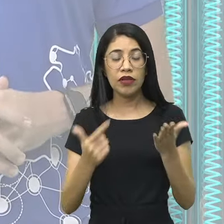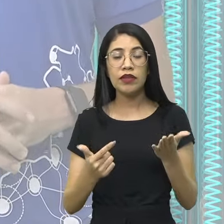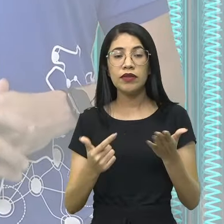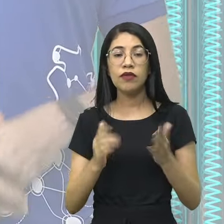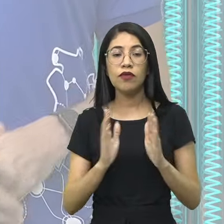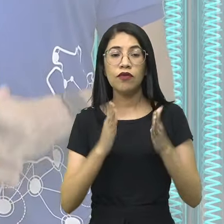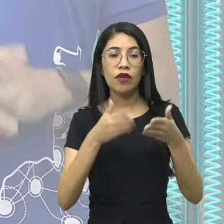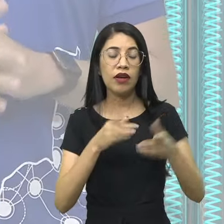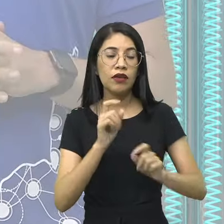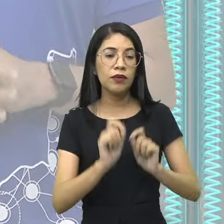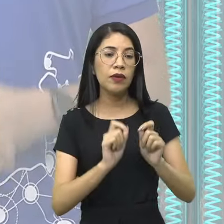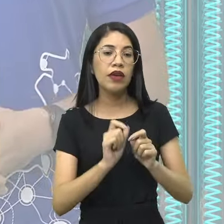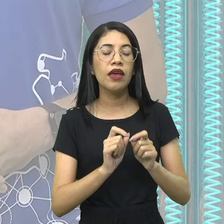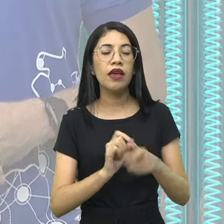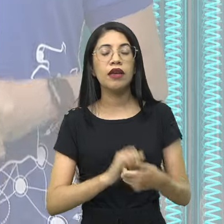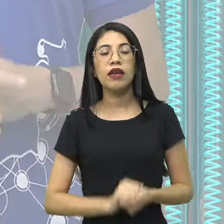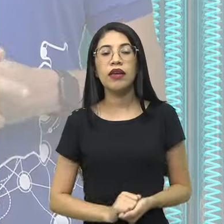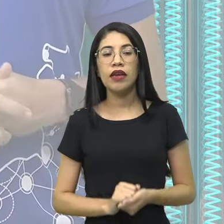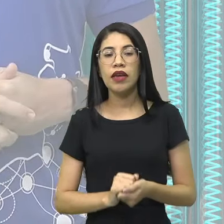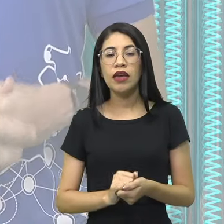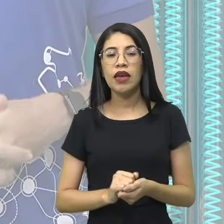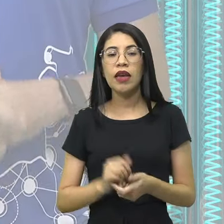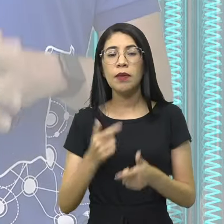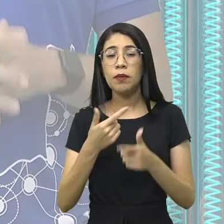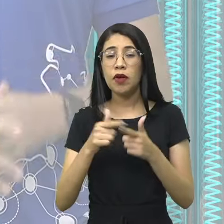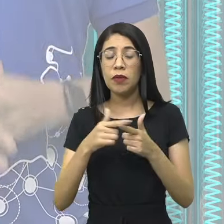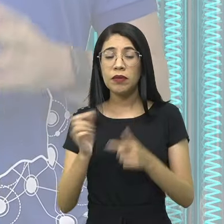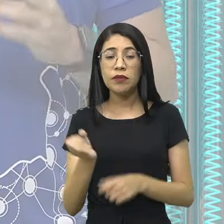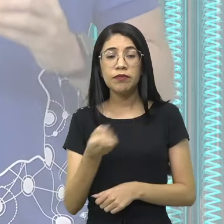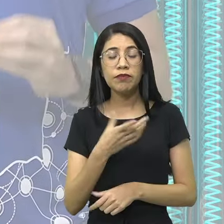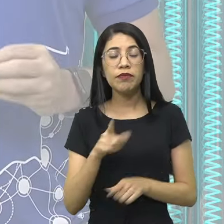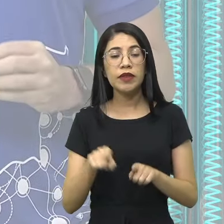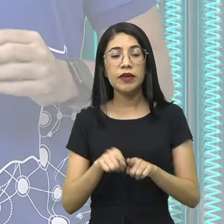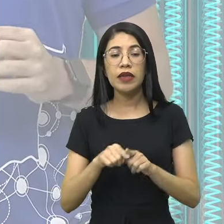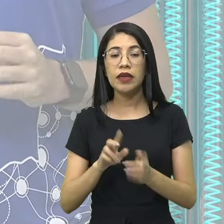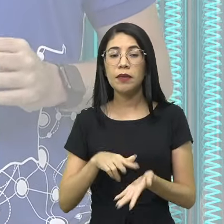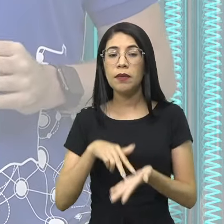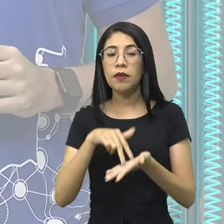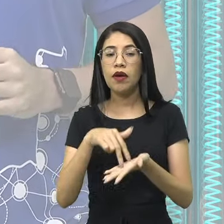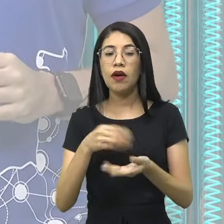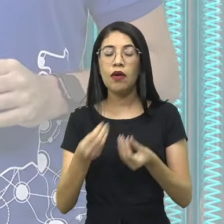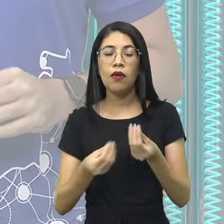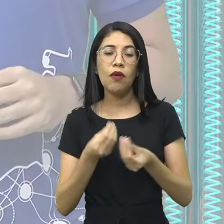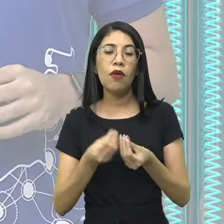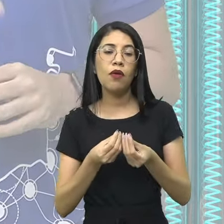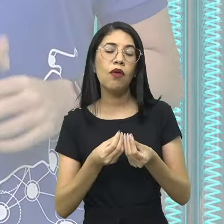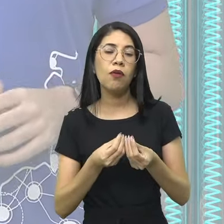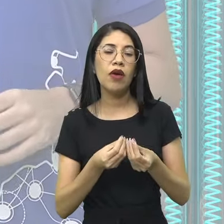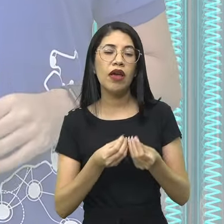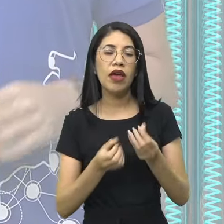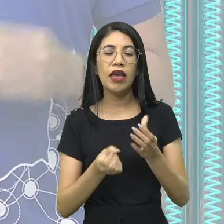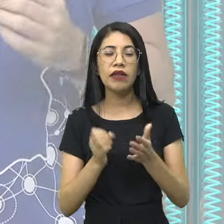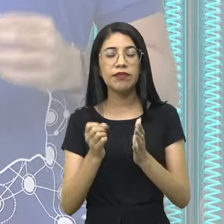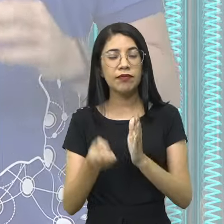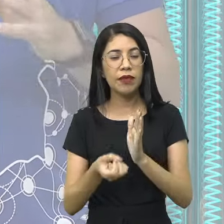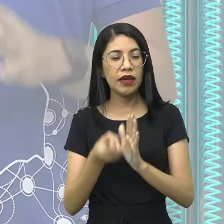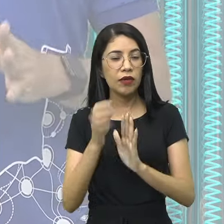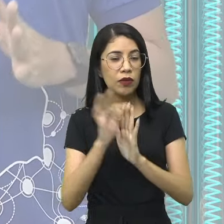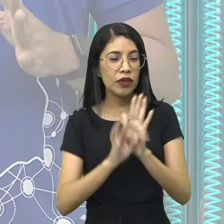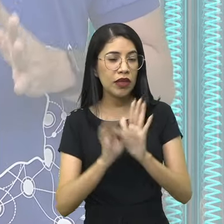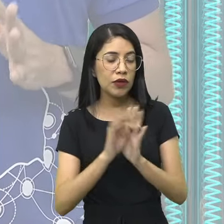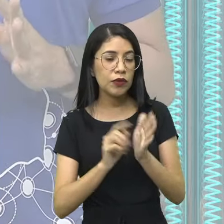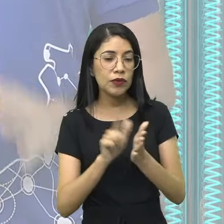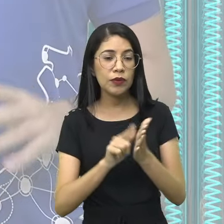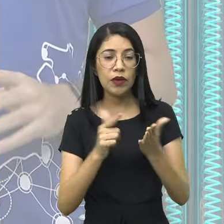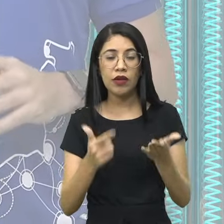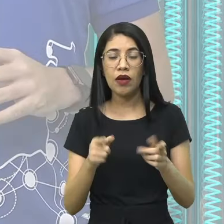centrado em questões atuais, que reflete o posicionamento editorial, né, do jornal ou